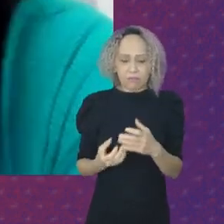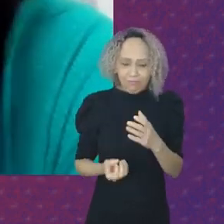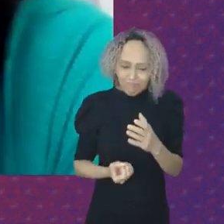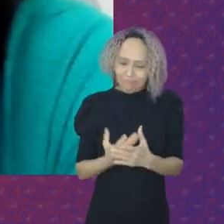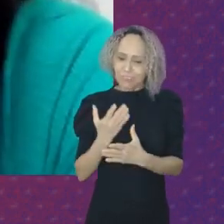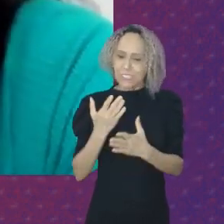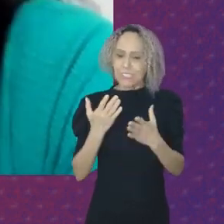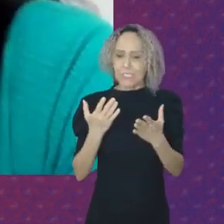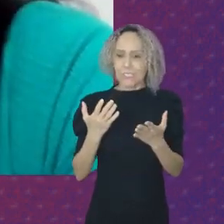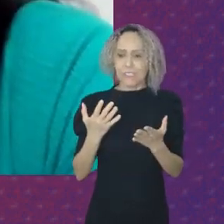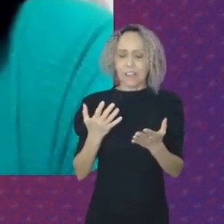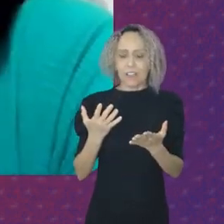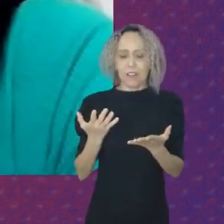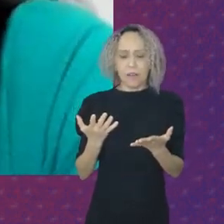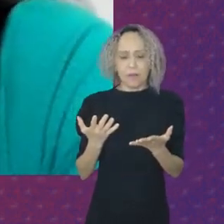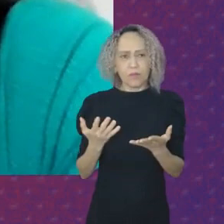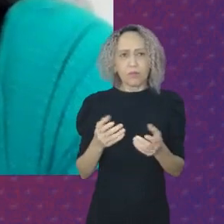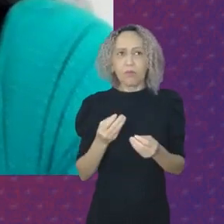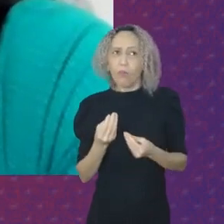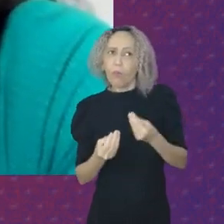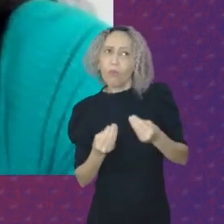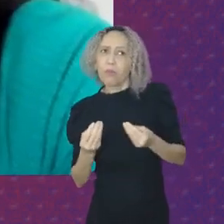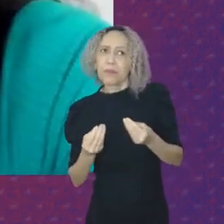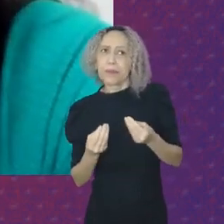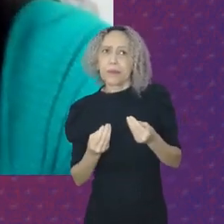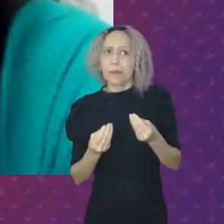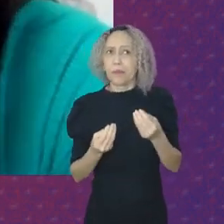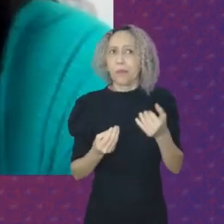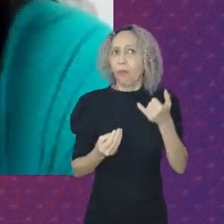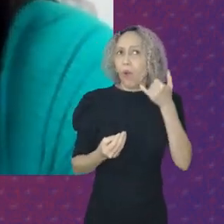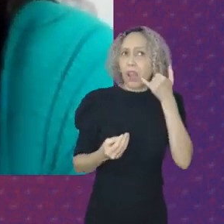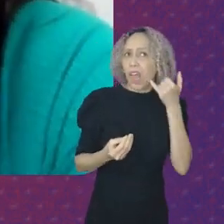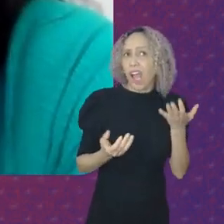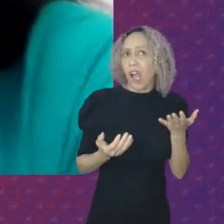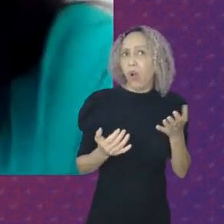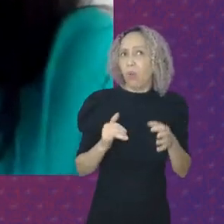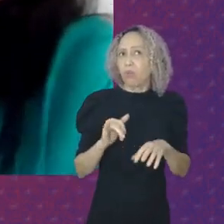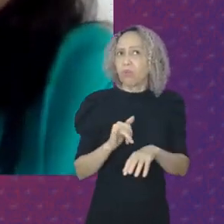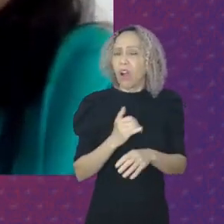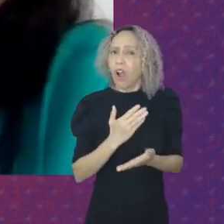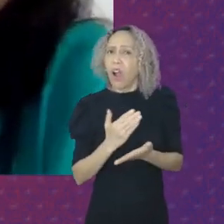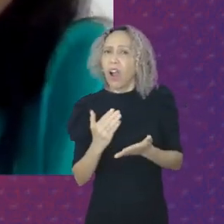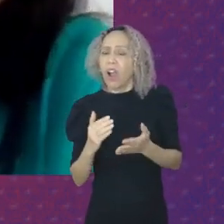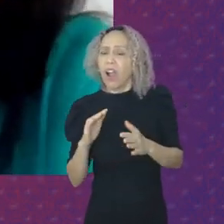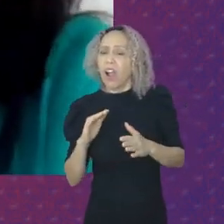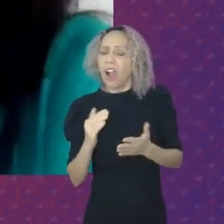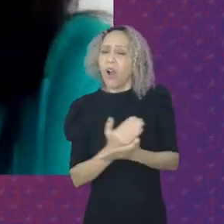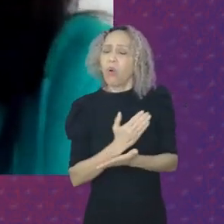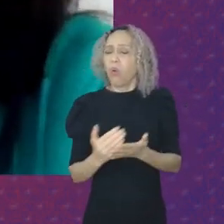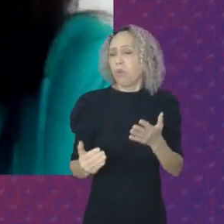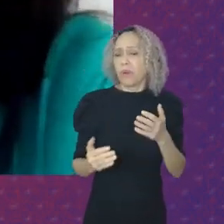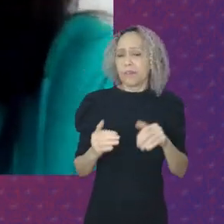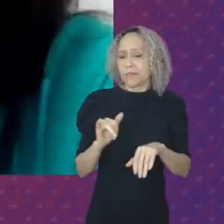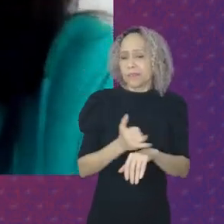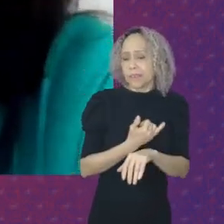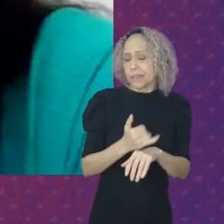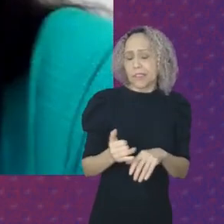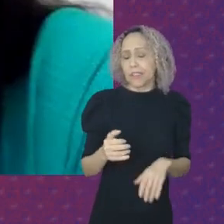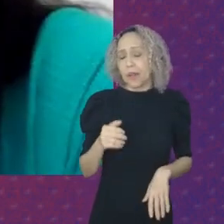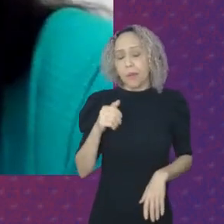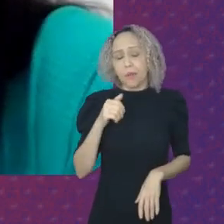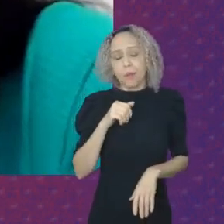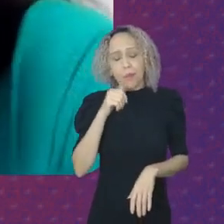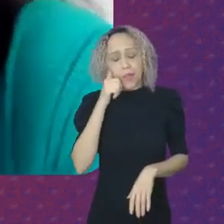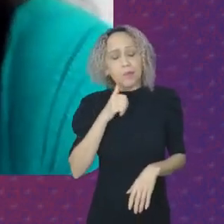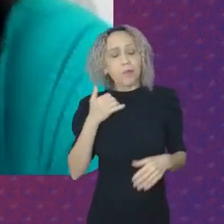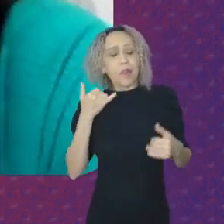um canal que pudesse informar as mulheres sobre os seus direitos e dar a elas orientações sobre a Lei